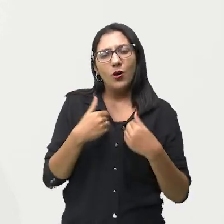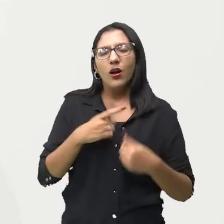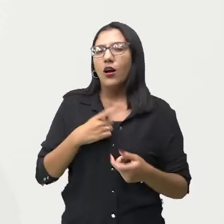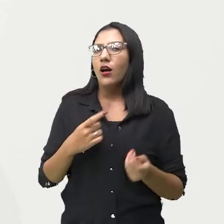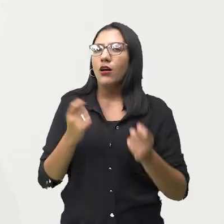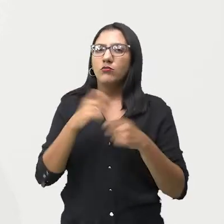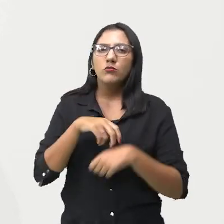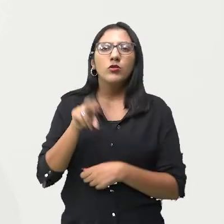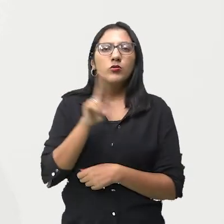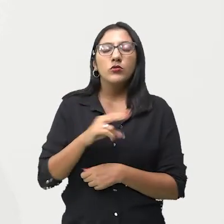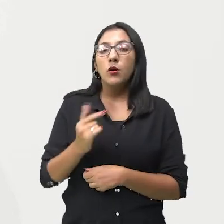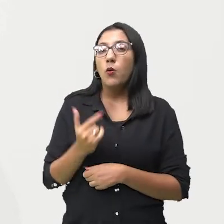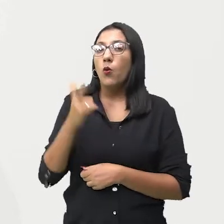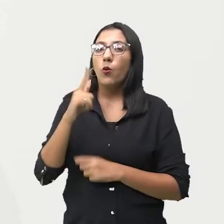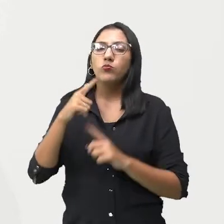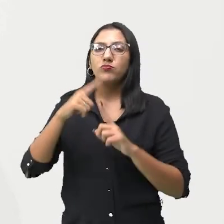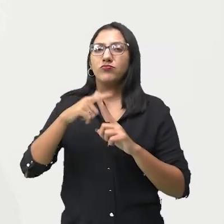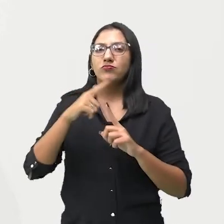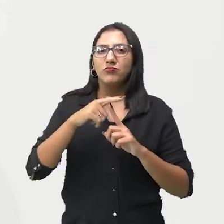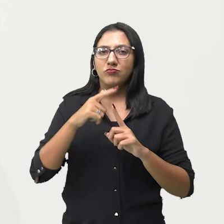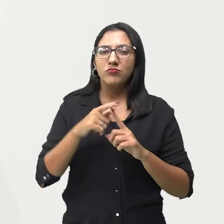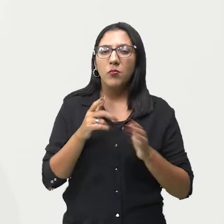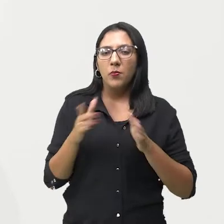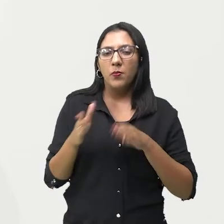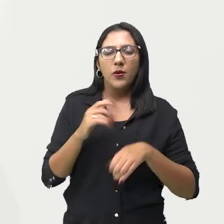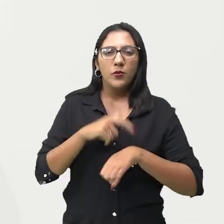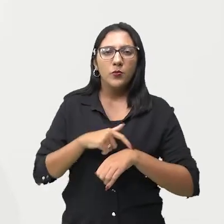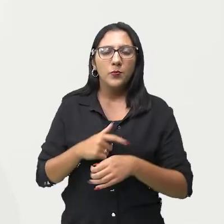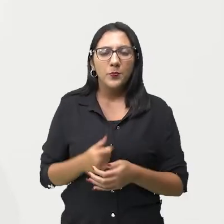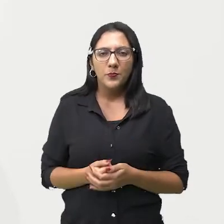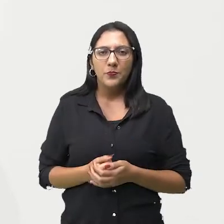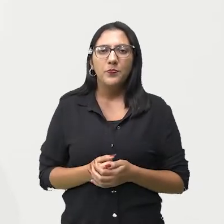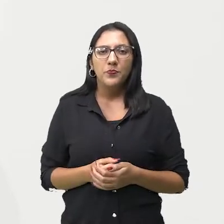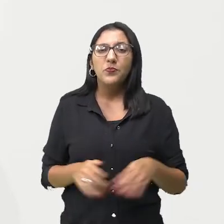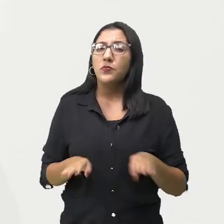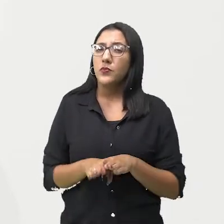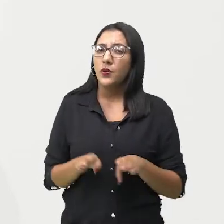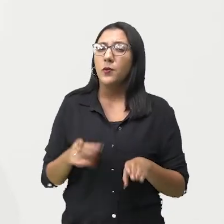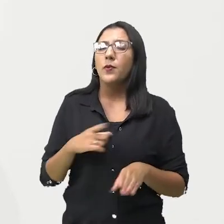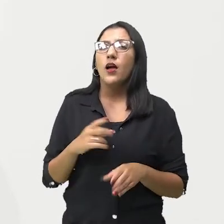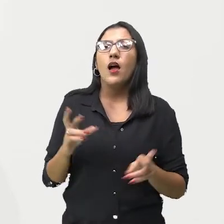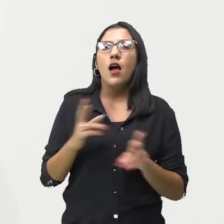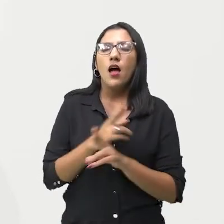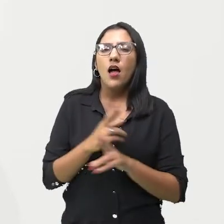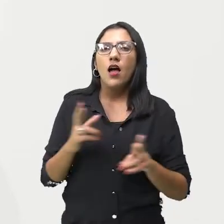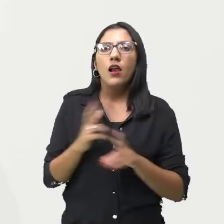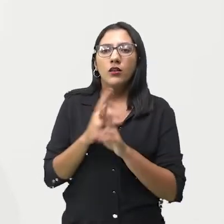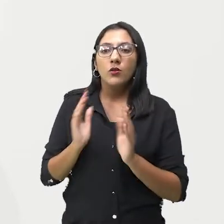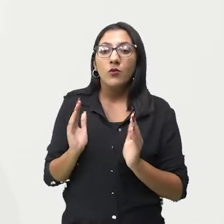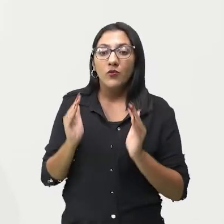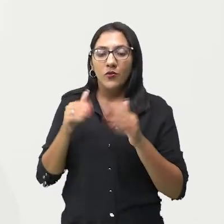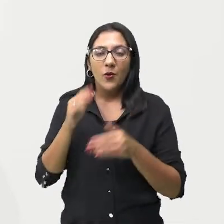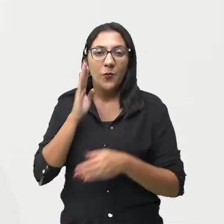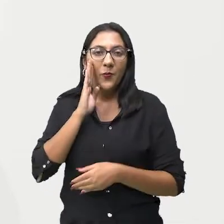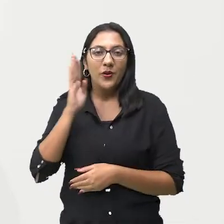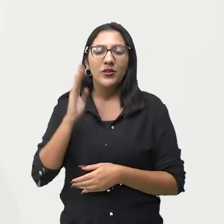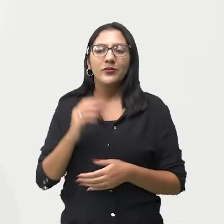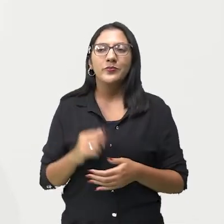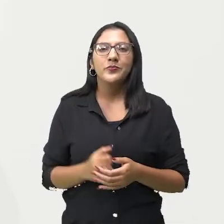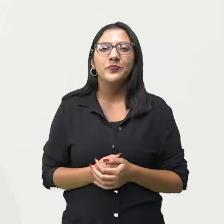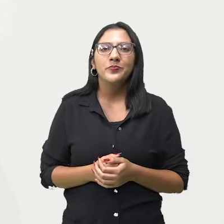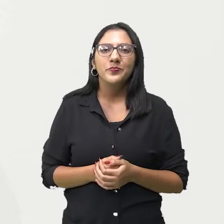ele utiliza um outro tempo verbal, que também faz parte do indicativo.